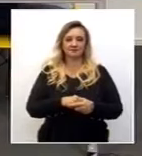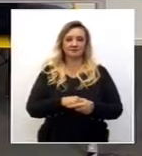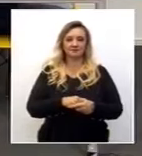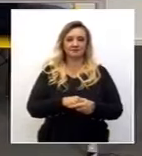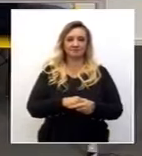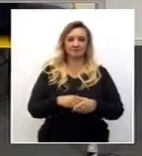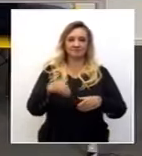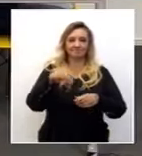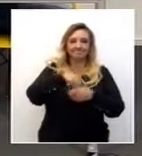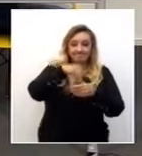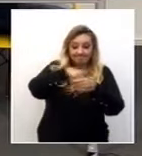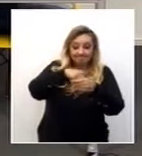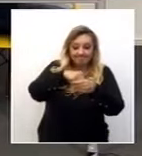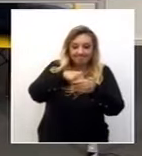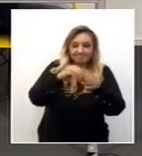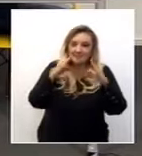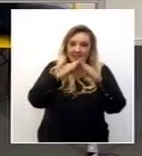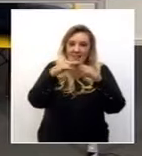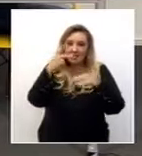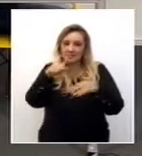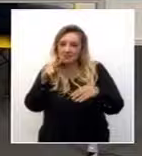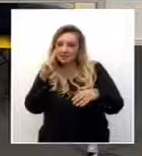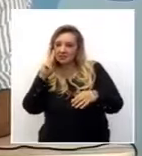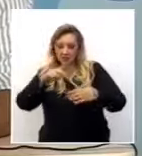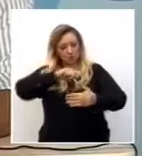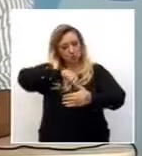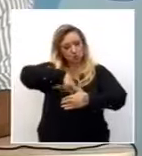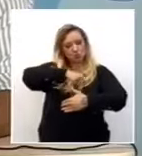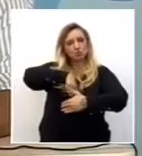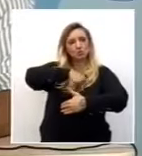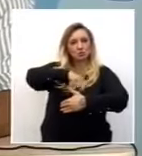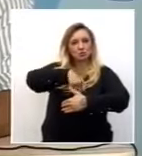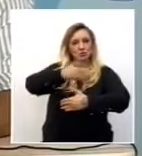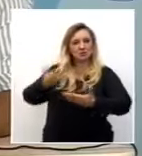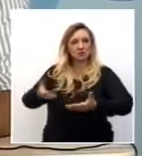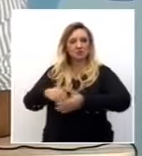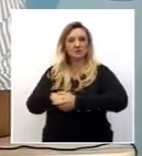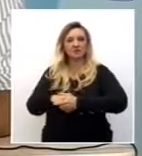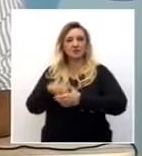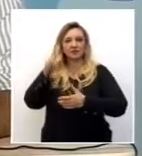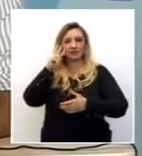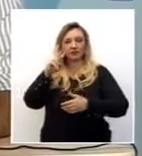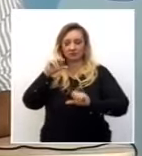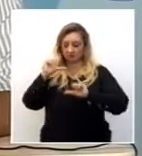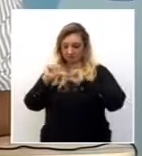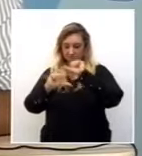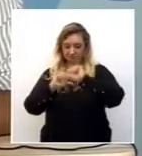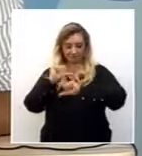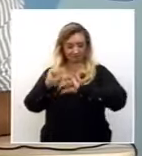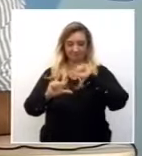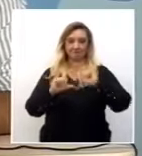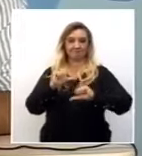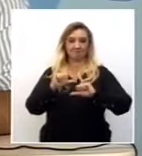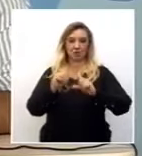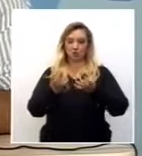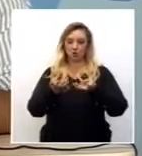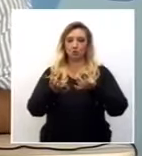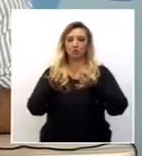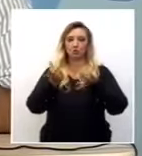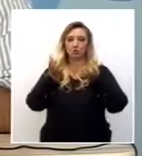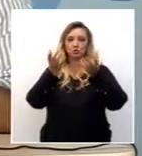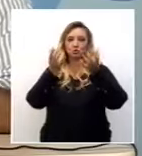de dentro da casa. Sim. Né? Na hora de cozinhar, né, que a gente vê as transformações, que a gente vê lá o